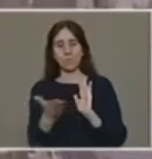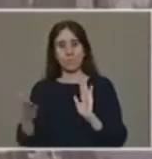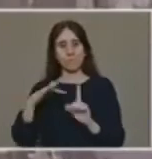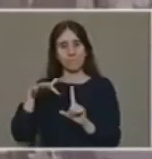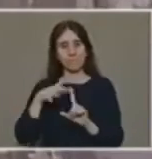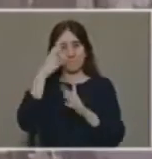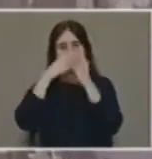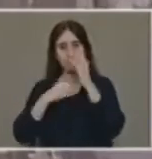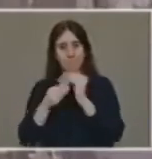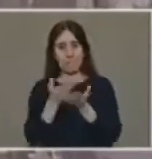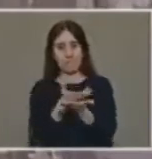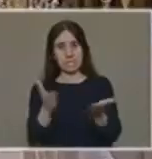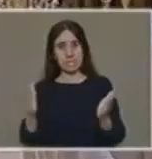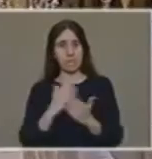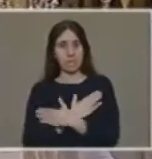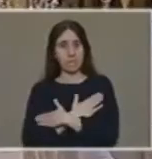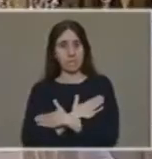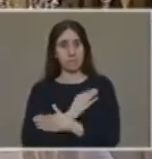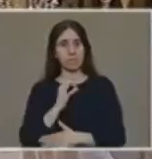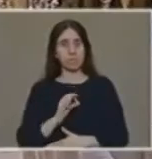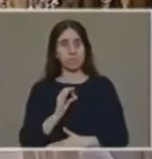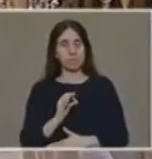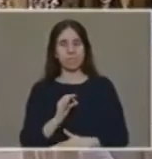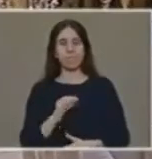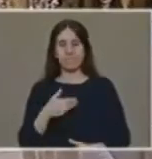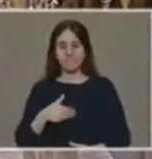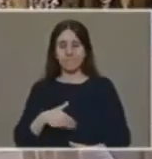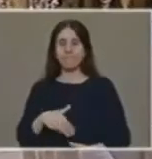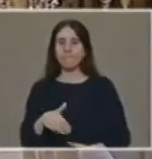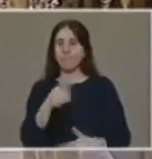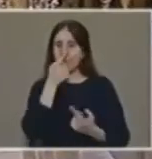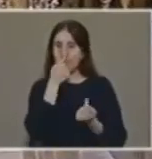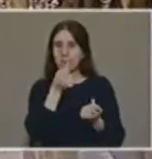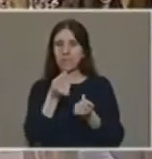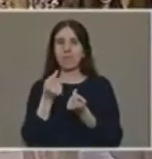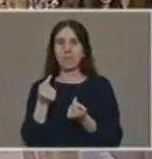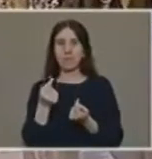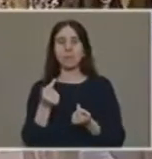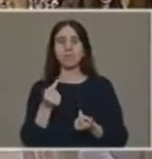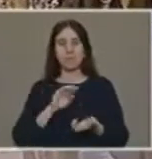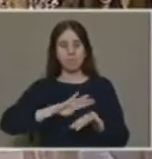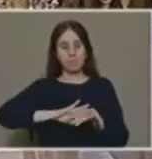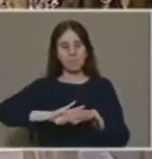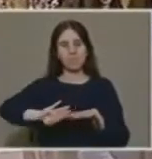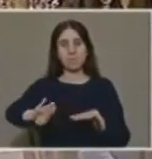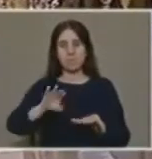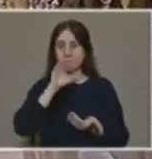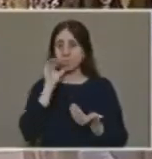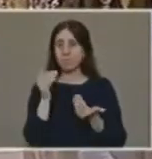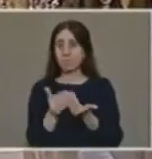os apóstolos em primeiro lugar, hão de passar por um processo semelhante de rejeição e de